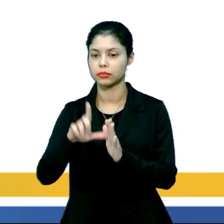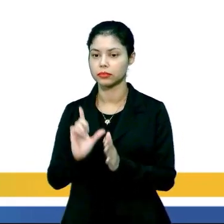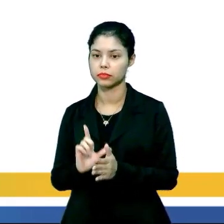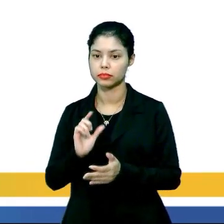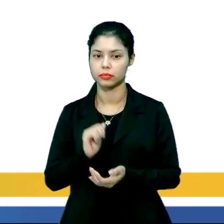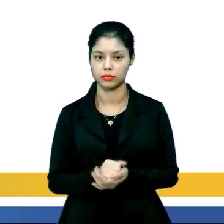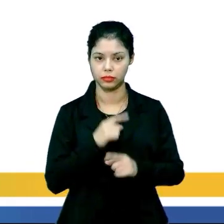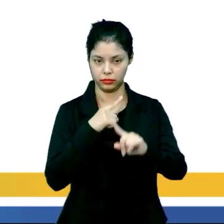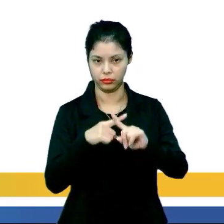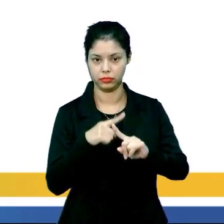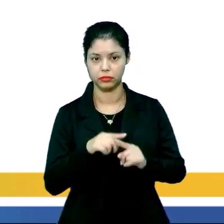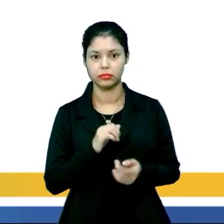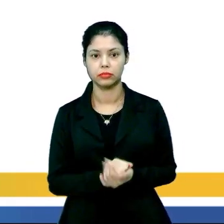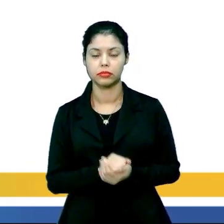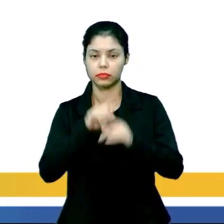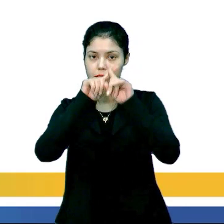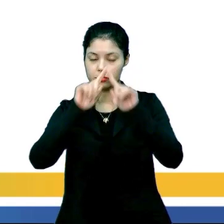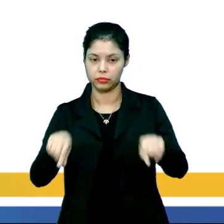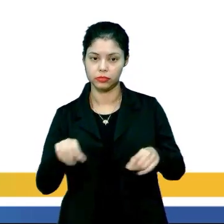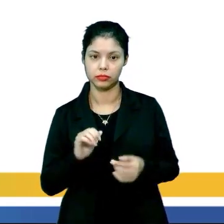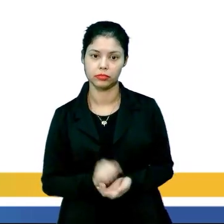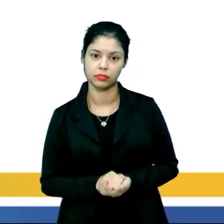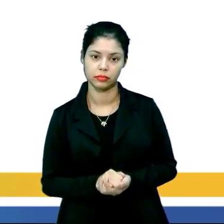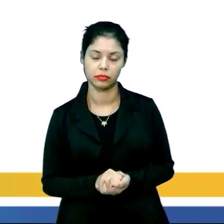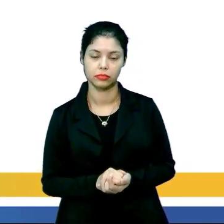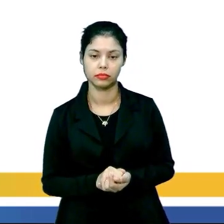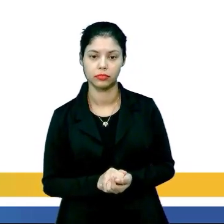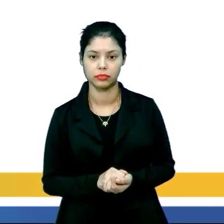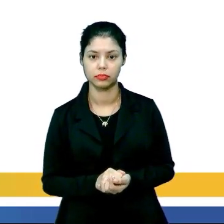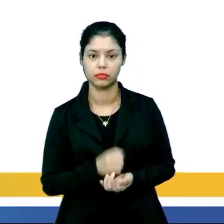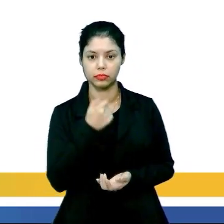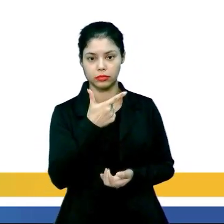anterior. Multiplicando de forma cruzada, nós temos